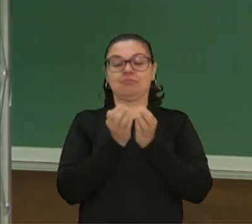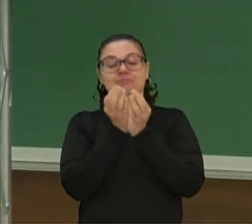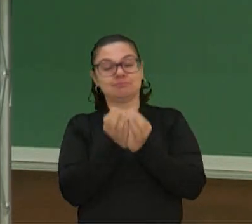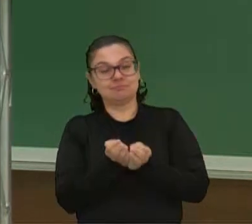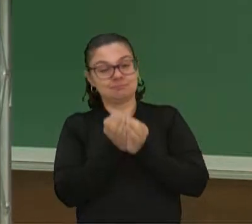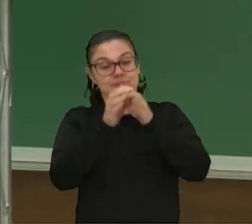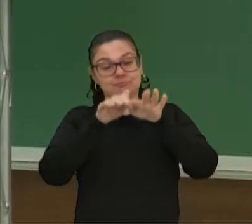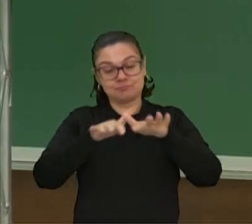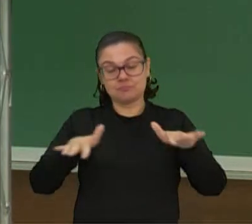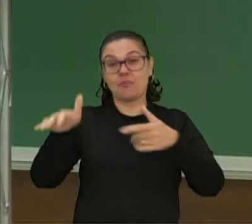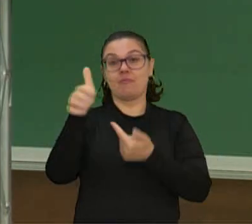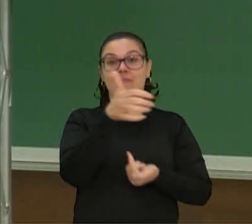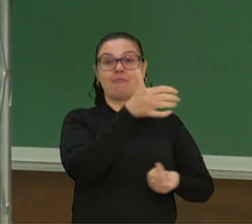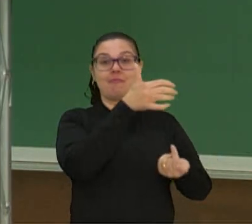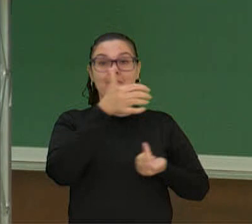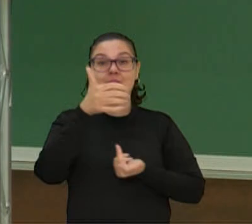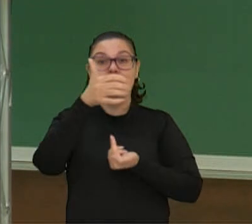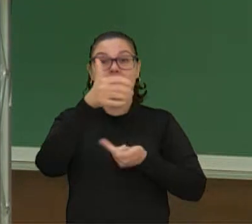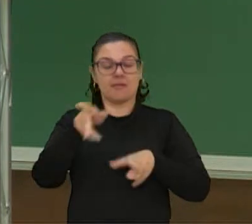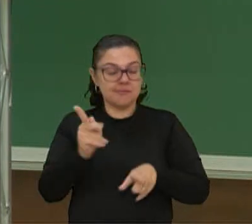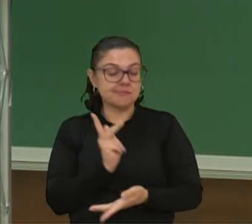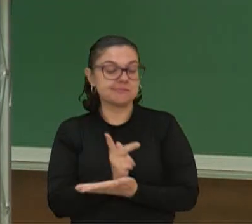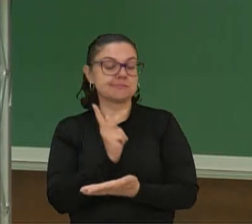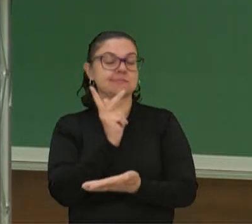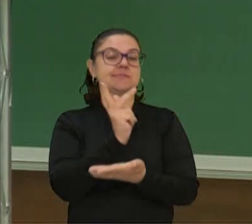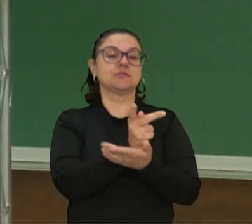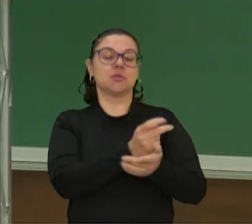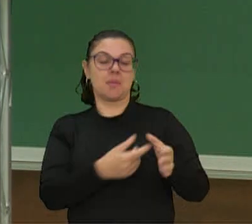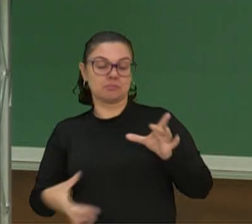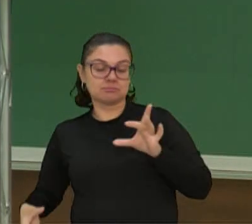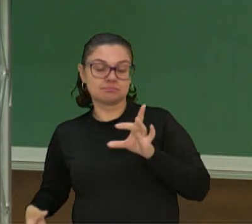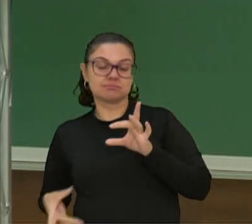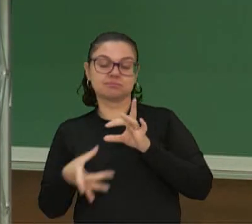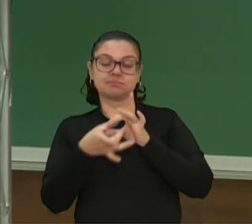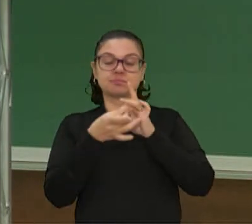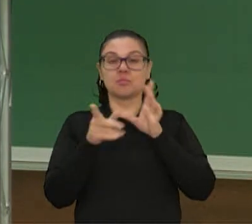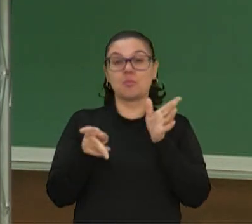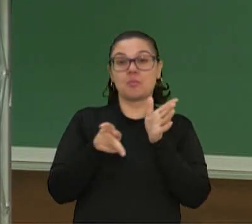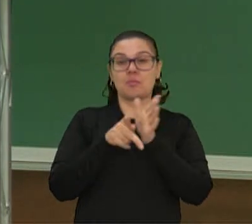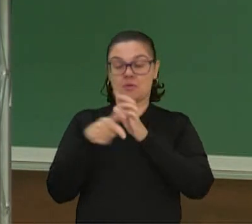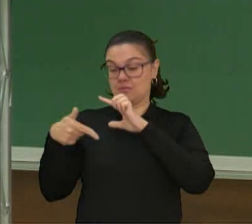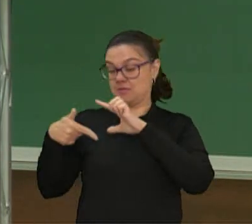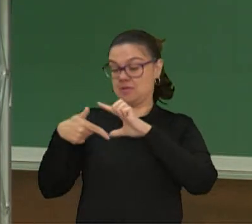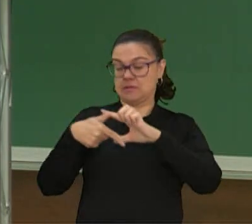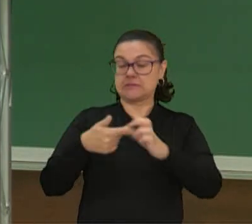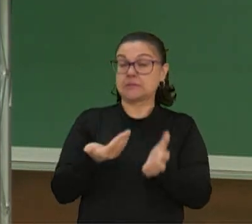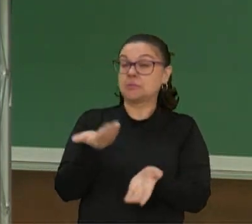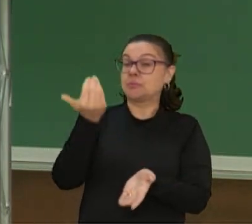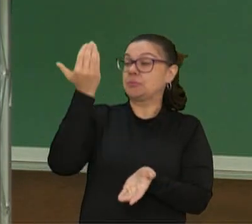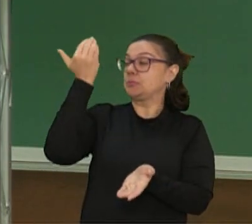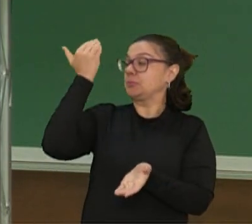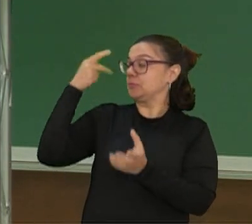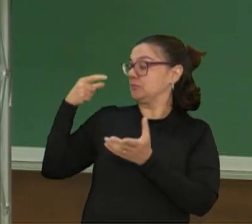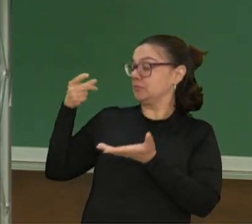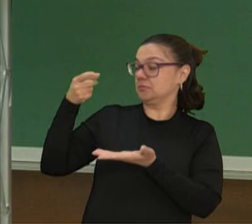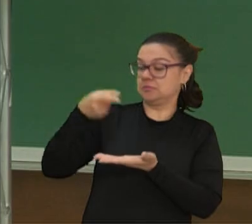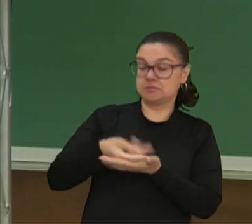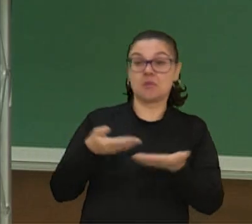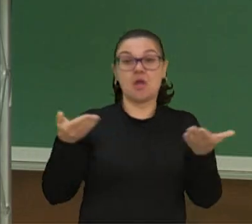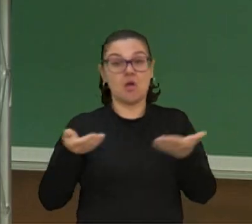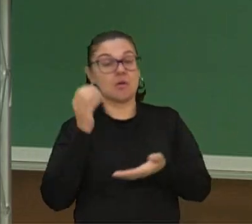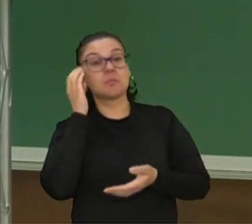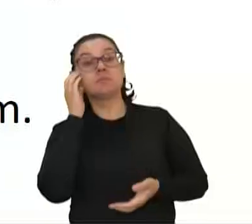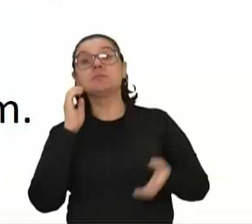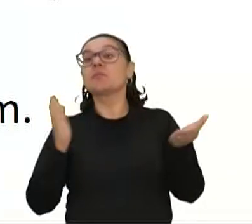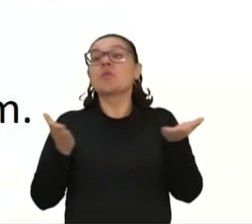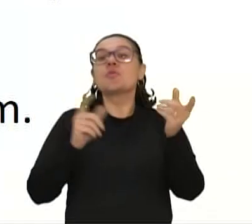velas, se faz presente, imponente aqui. Ele remonta a uma tradição muito antiga, ok? Pessoal, o que vimos